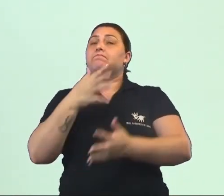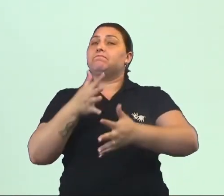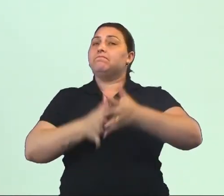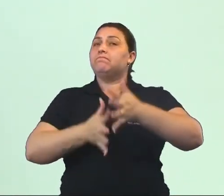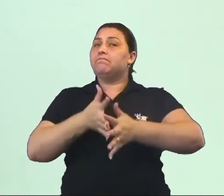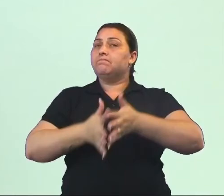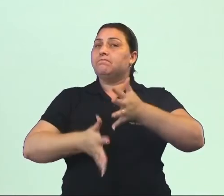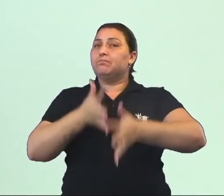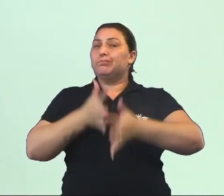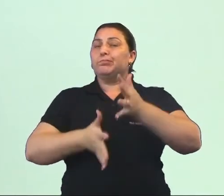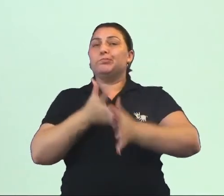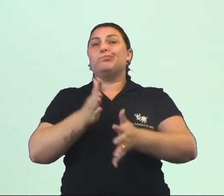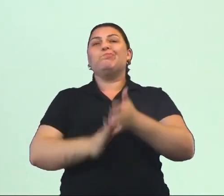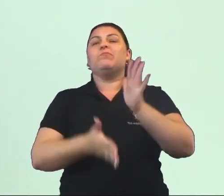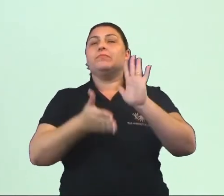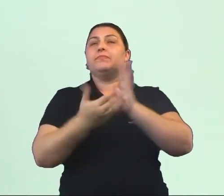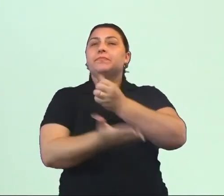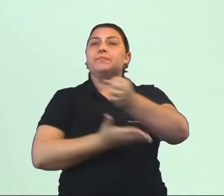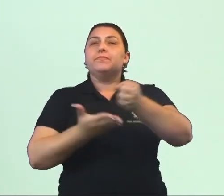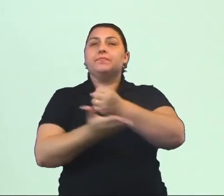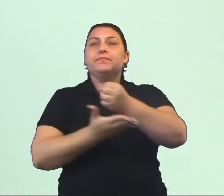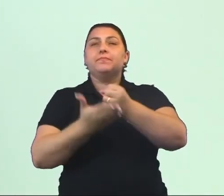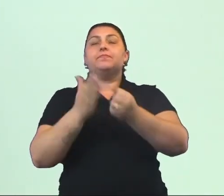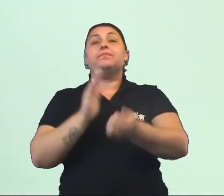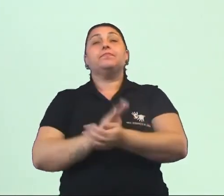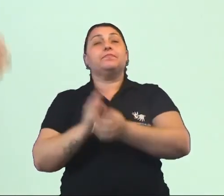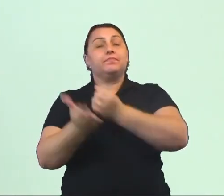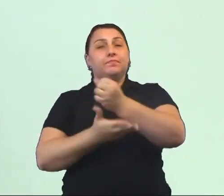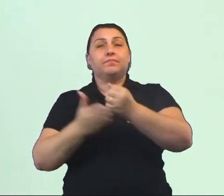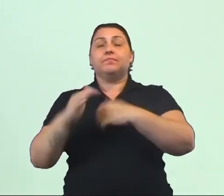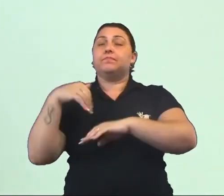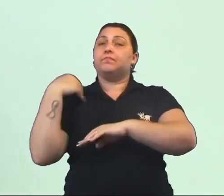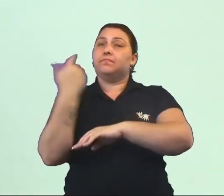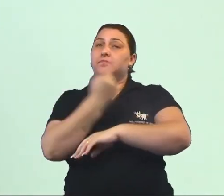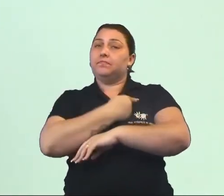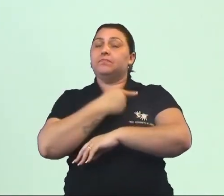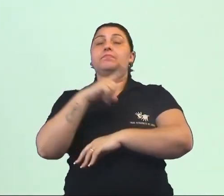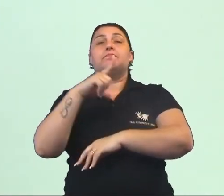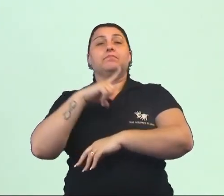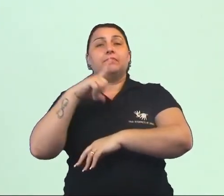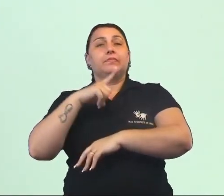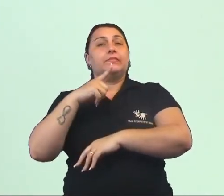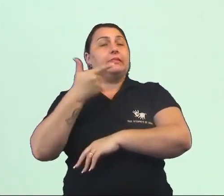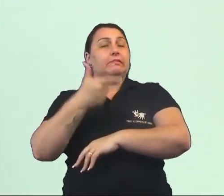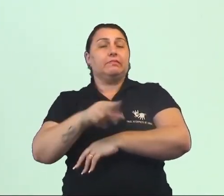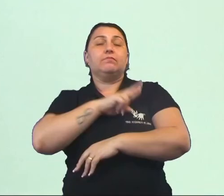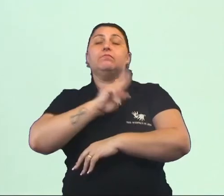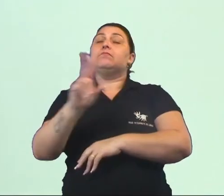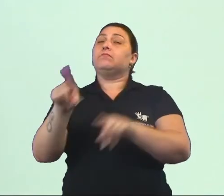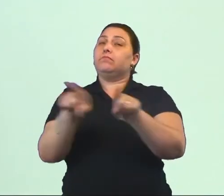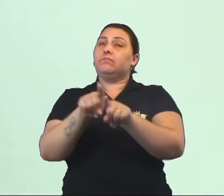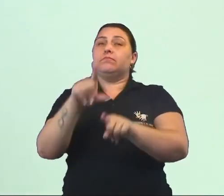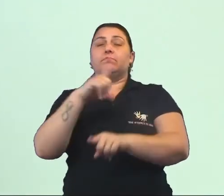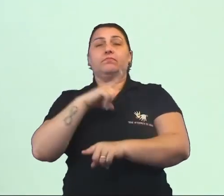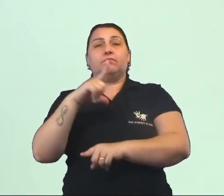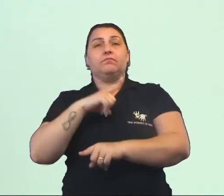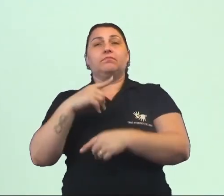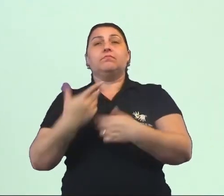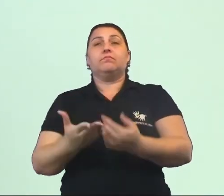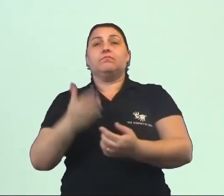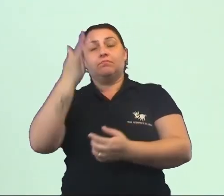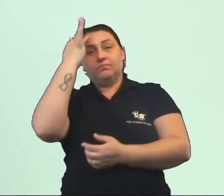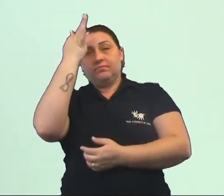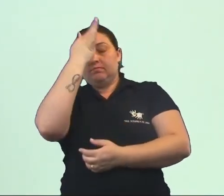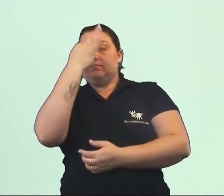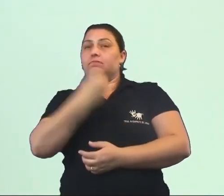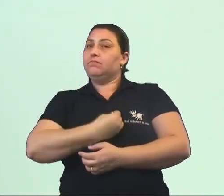confundir fundamento com fundamentalismo. Fundamento todos nós temos, até quem não tem religião tem, não é? Até quem tem uma